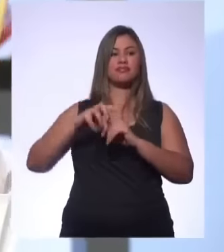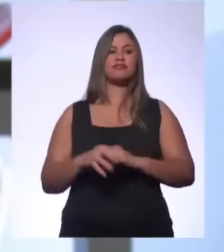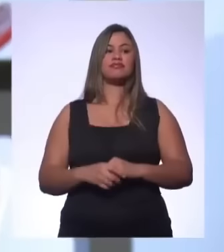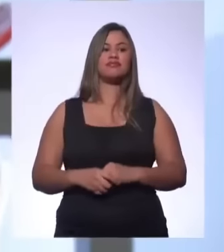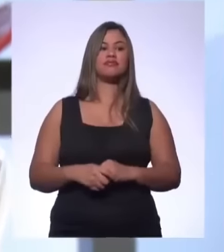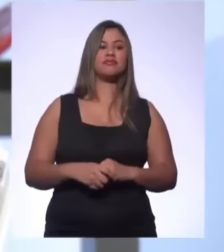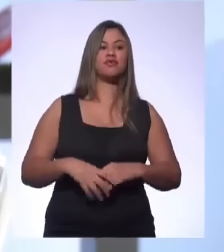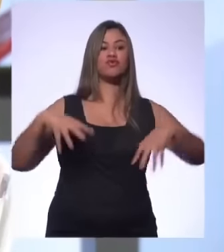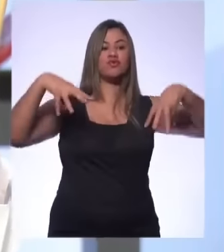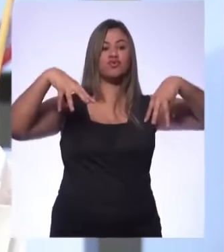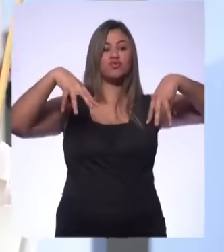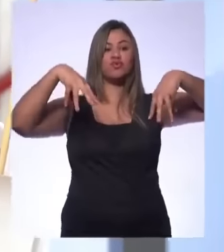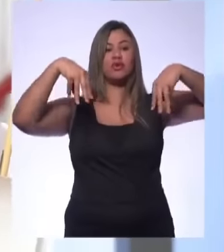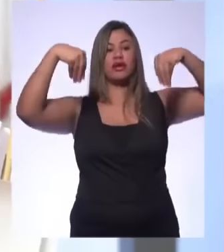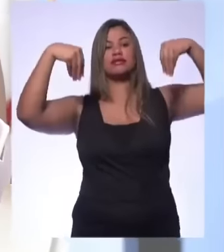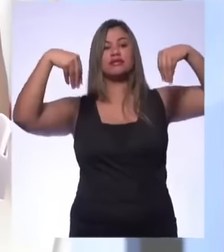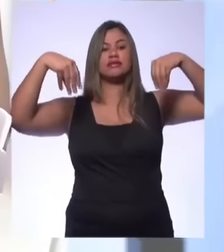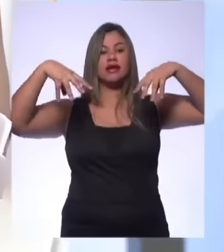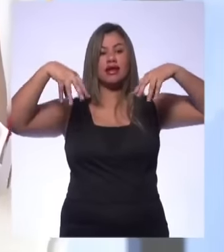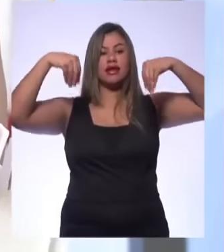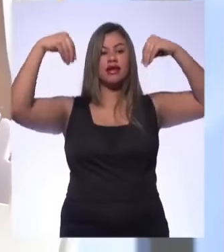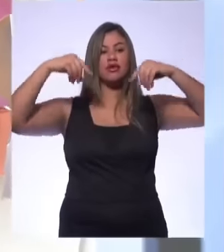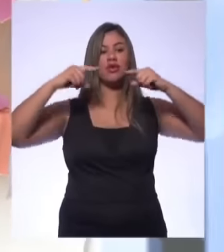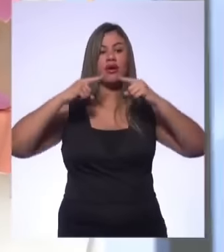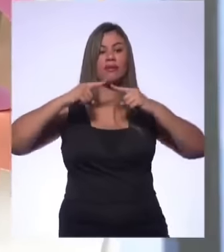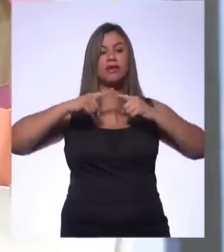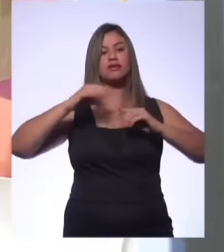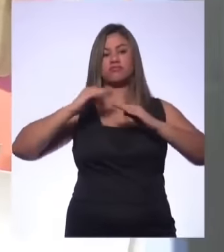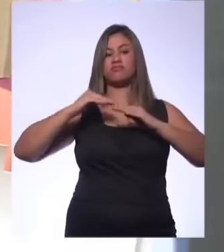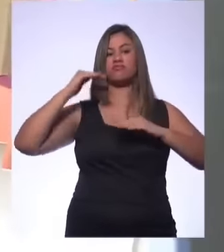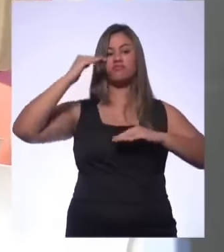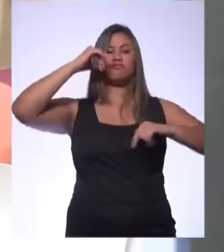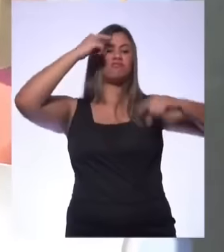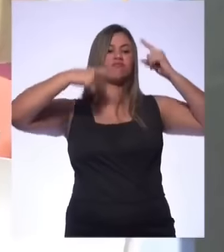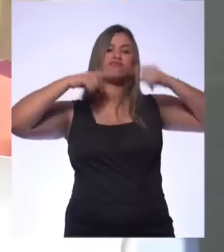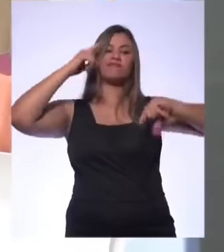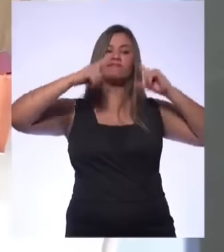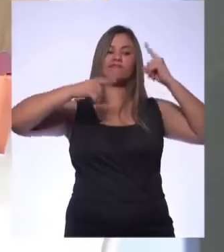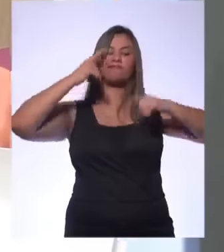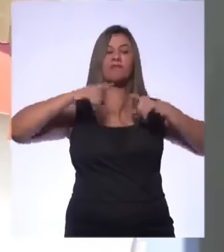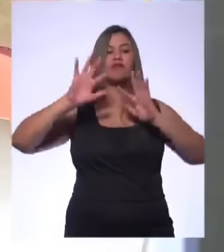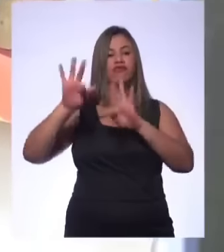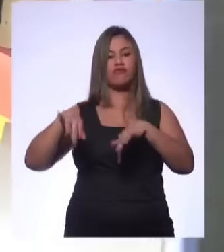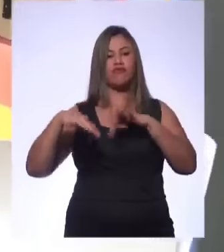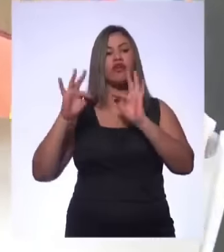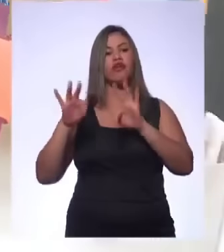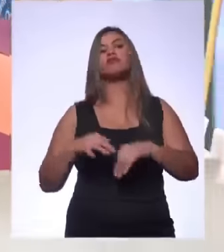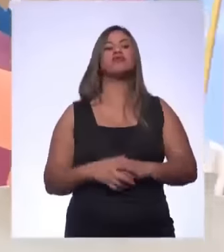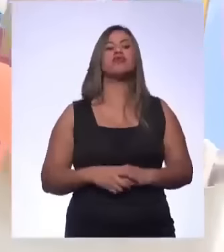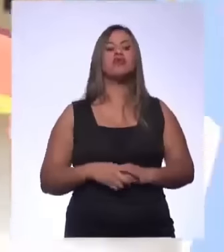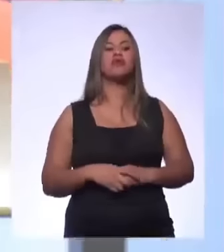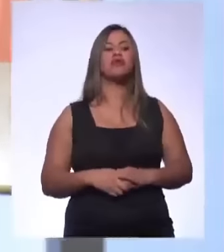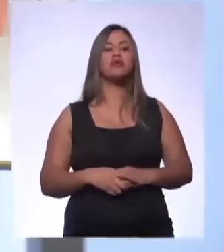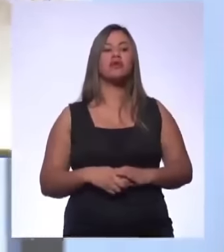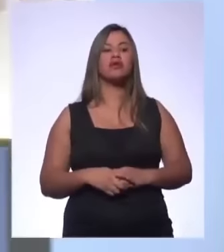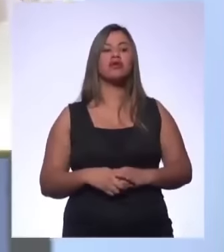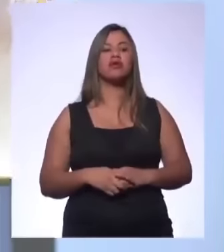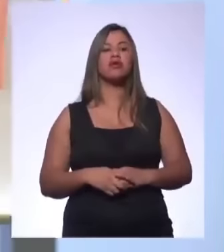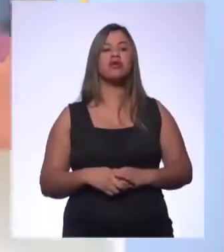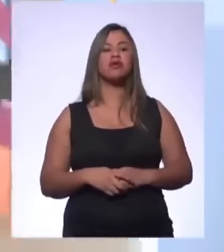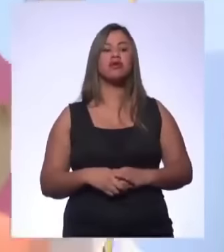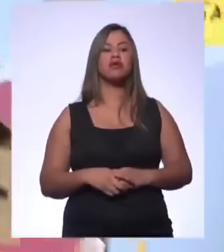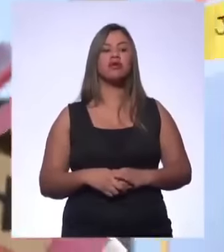esse castelo, ela falou que era onde moravam os senhores, né? Os donos desse feudo. Temos aqui uma parte que é a plantação.